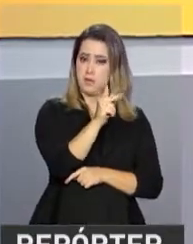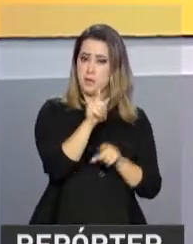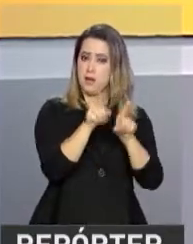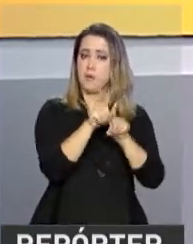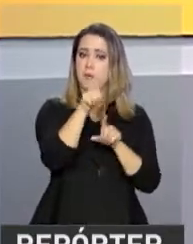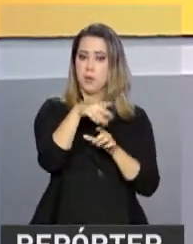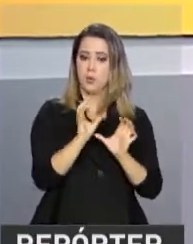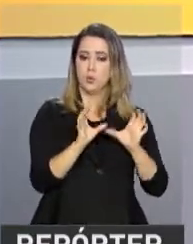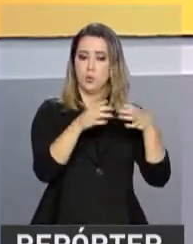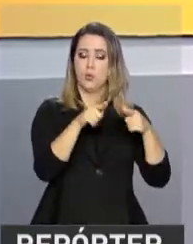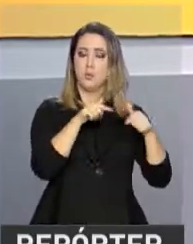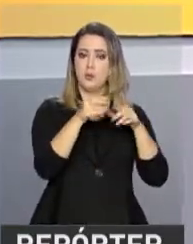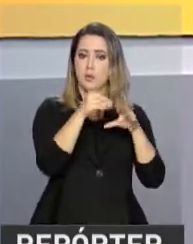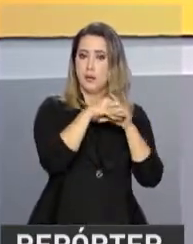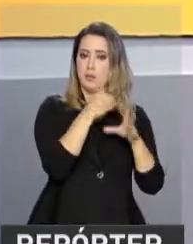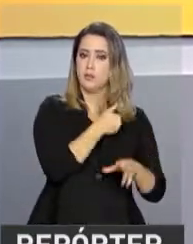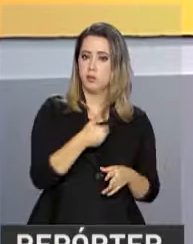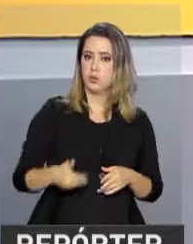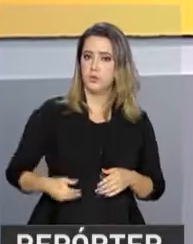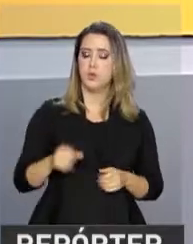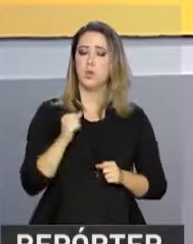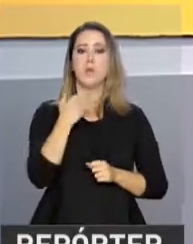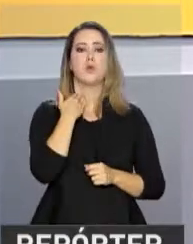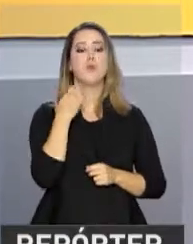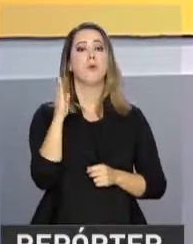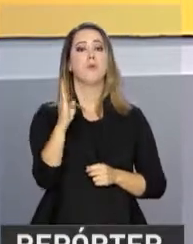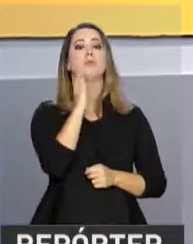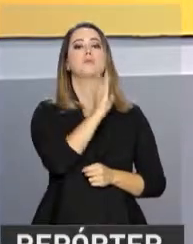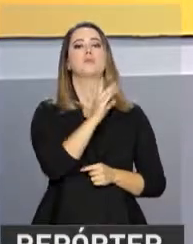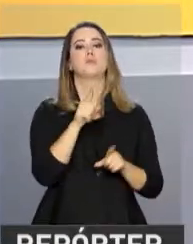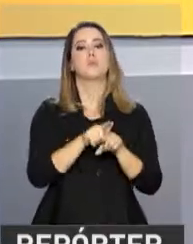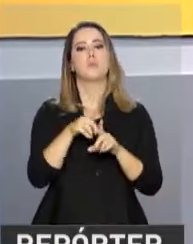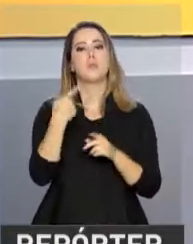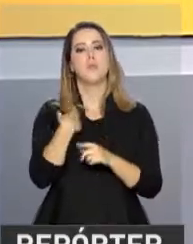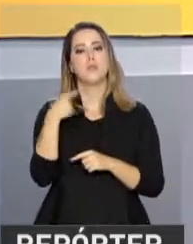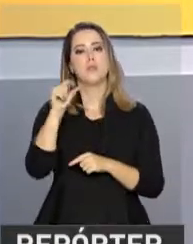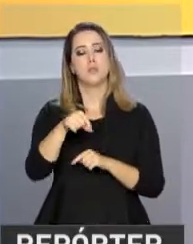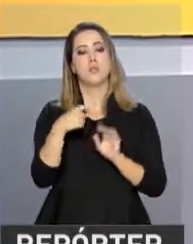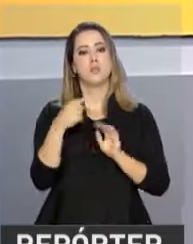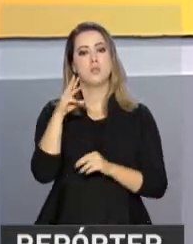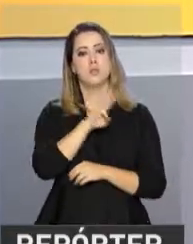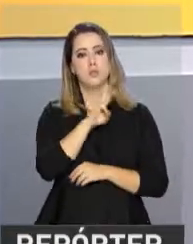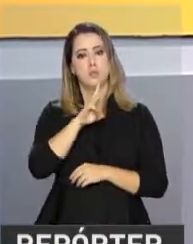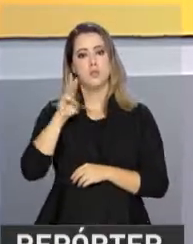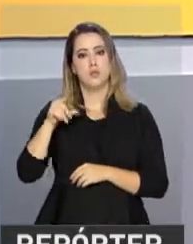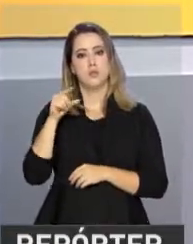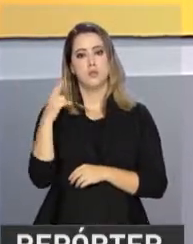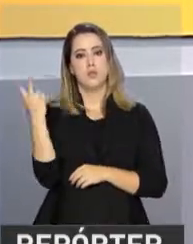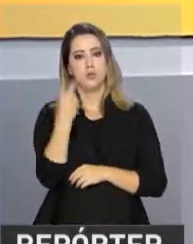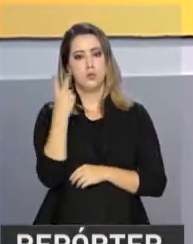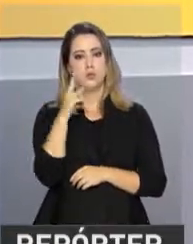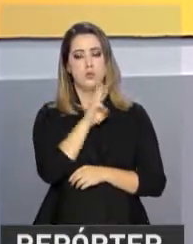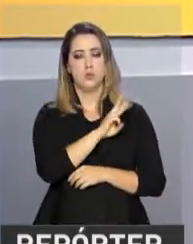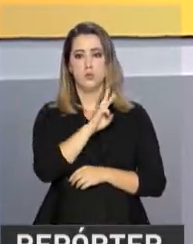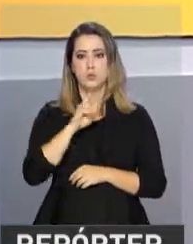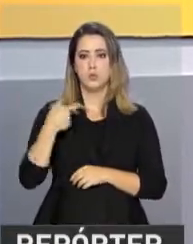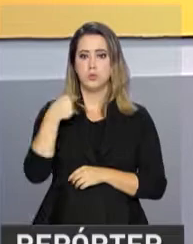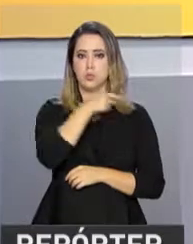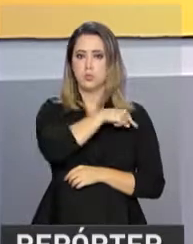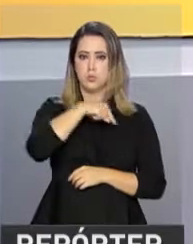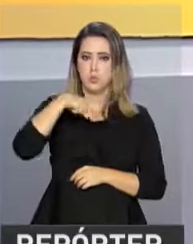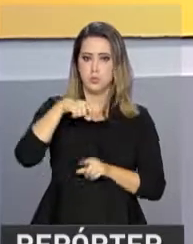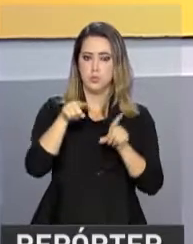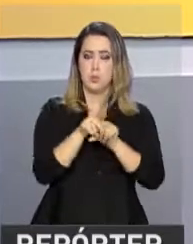que pode ser sacado nas agências do Banco do Brasil. A gente vai colocar aqui na tela os dois sites para consultas